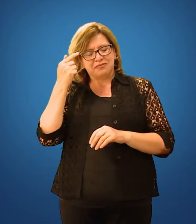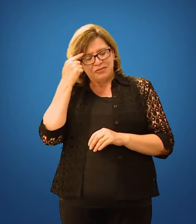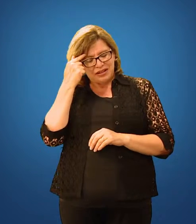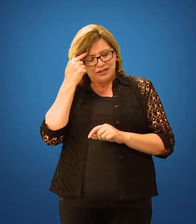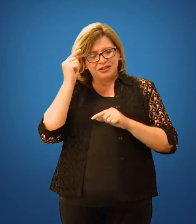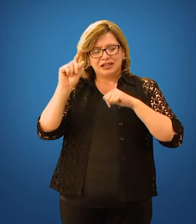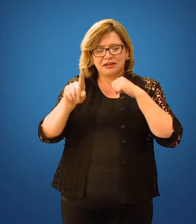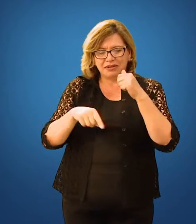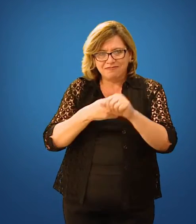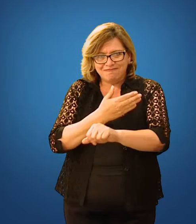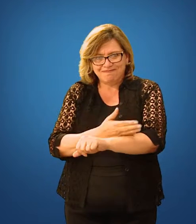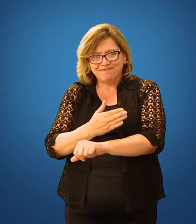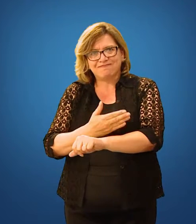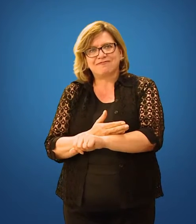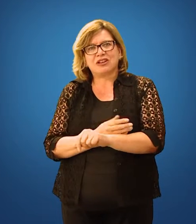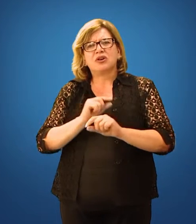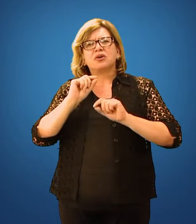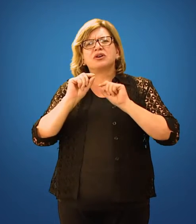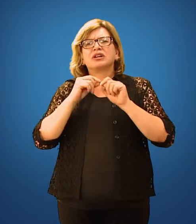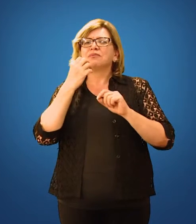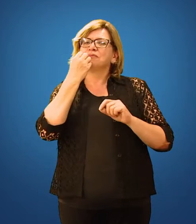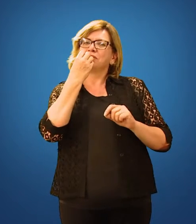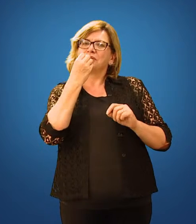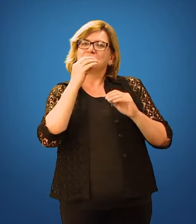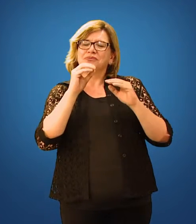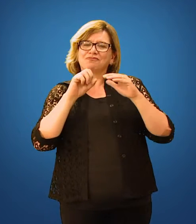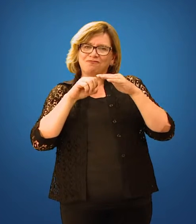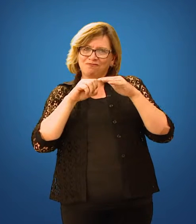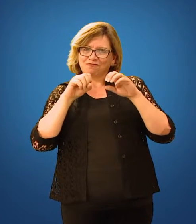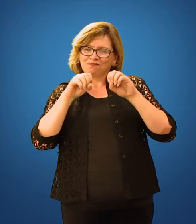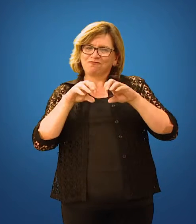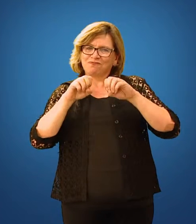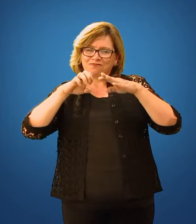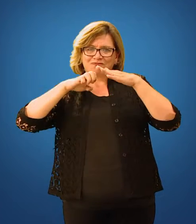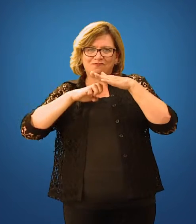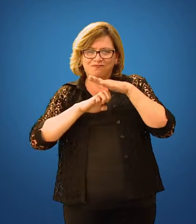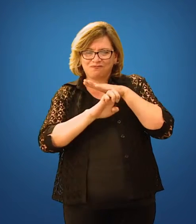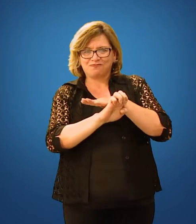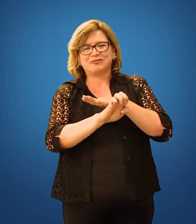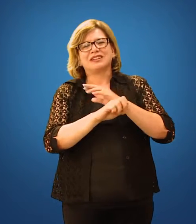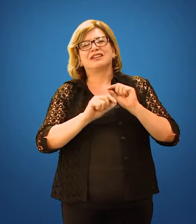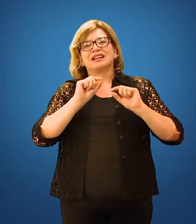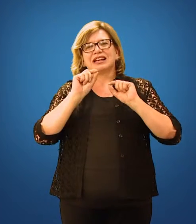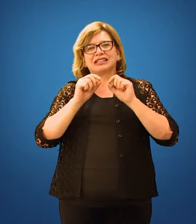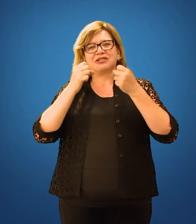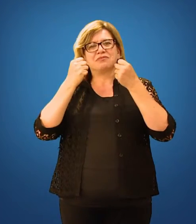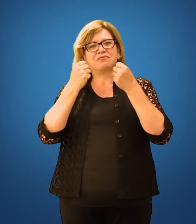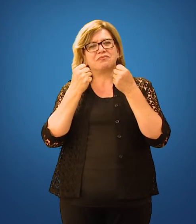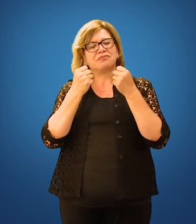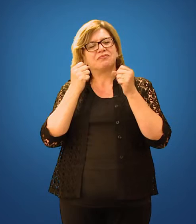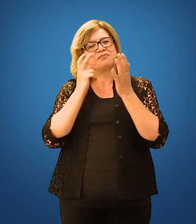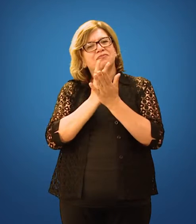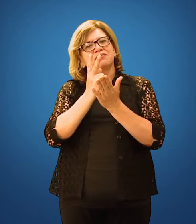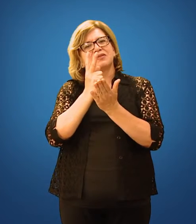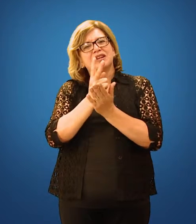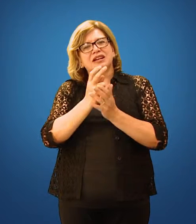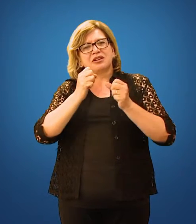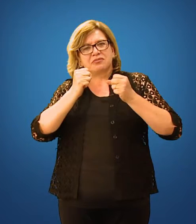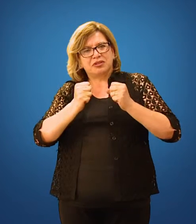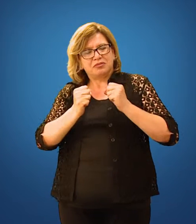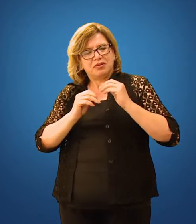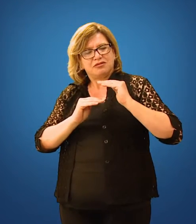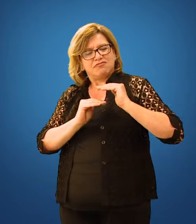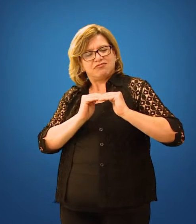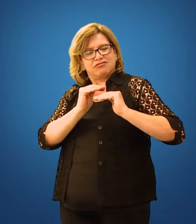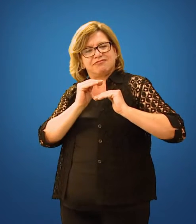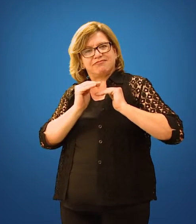prática. O que é fascinante na educação empreendedora, na pedagogia empreendedora? É que essa possibilidade do professor construir